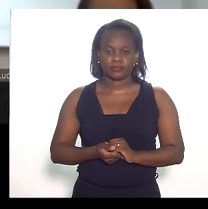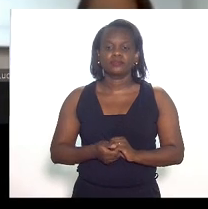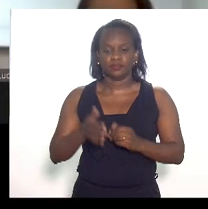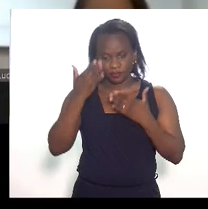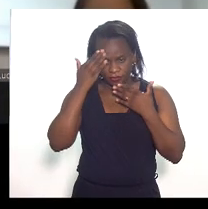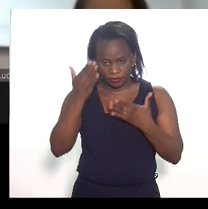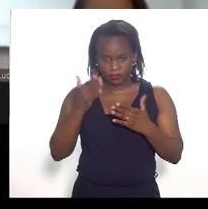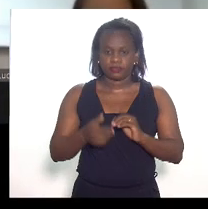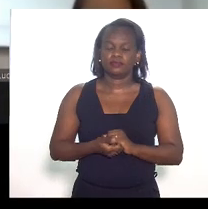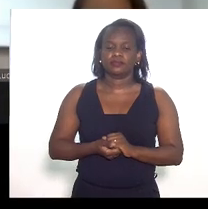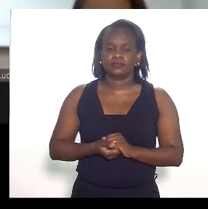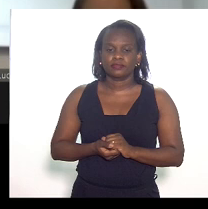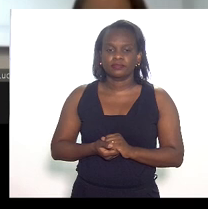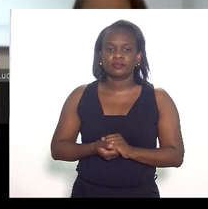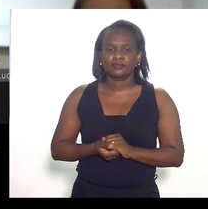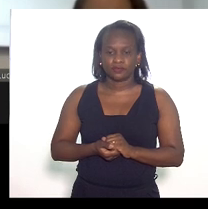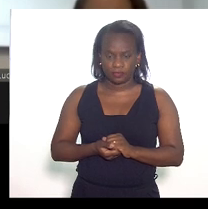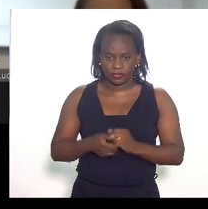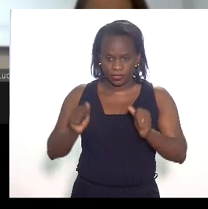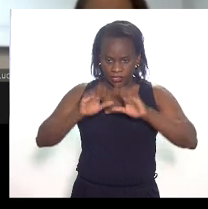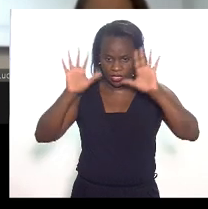Obrigado.